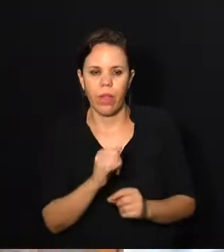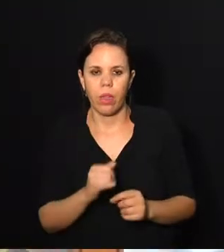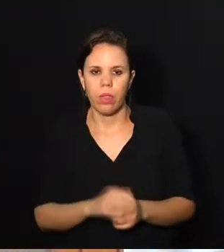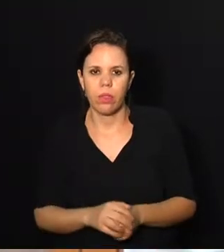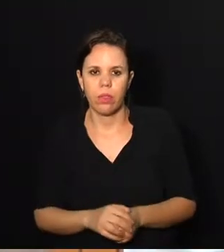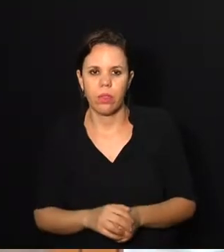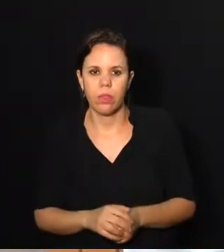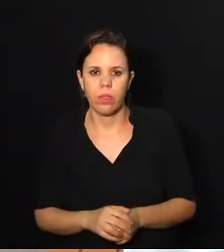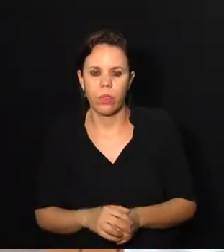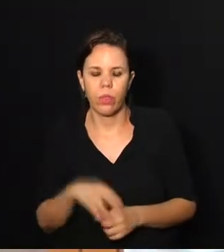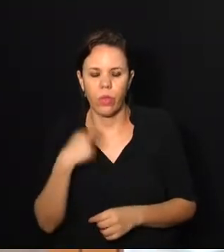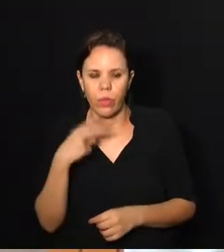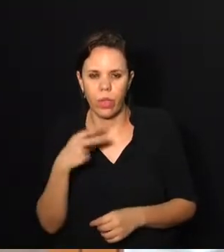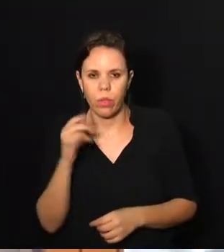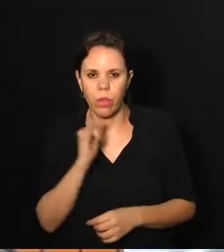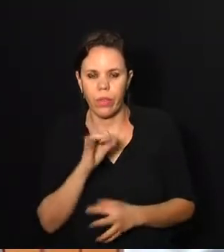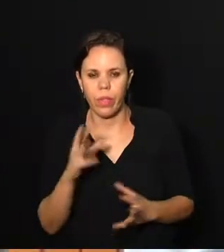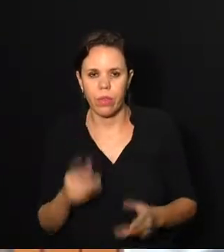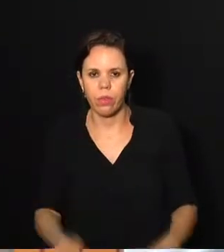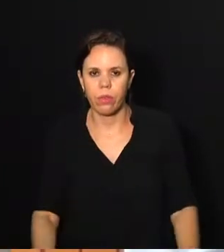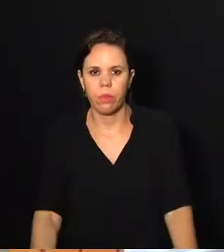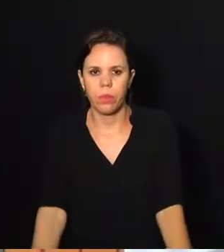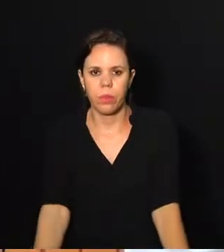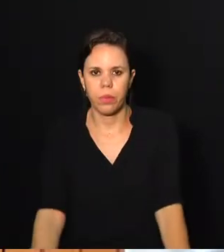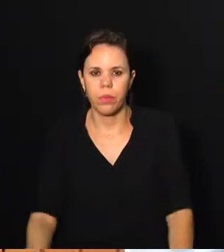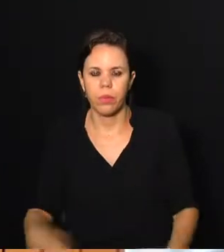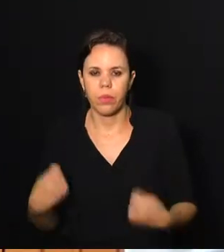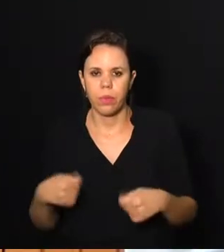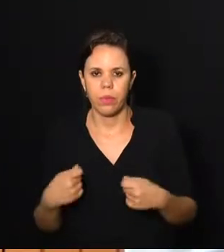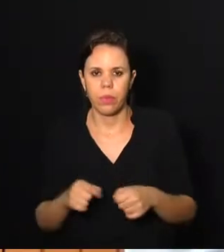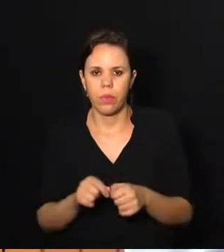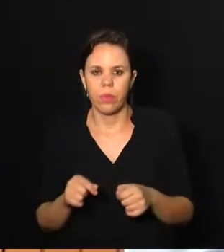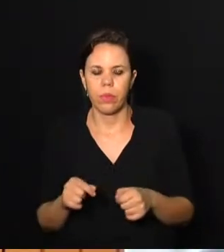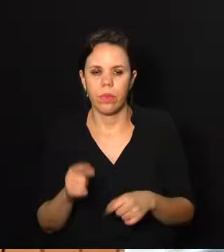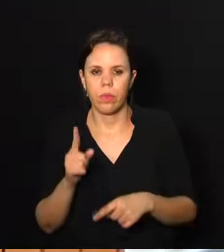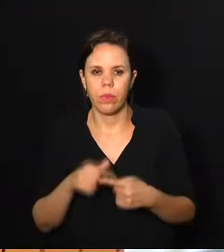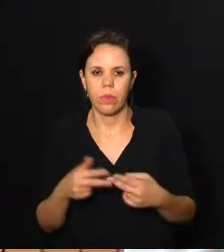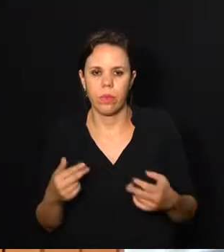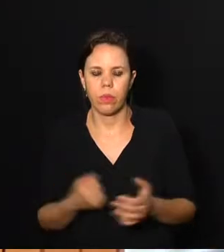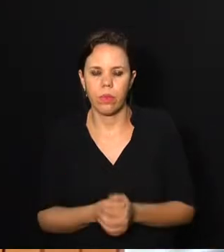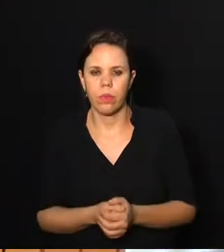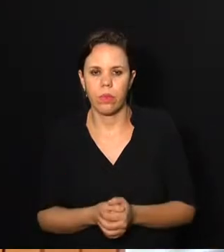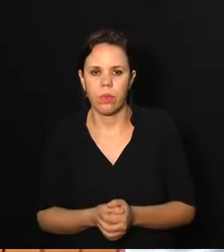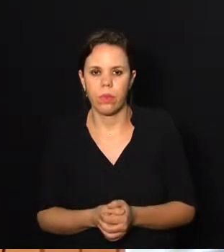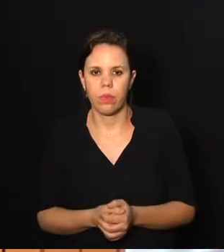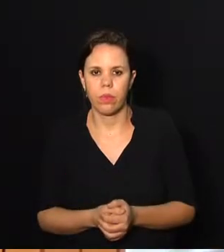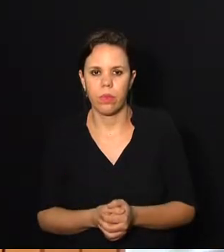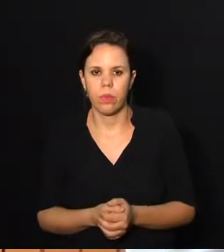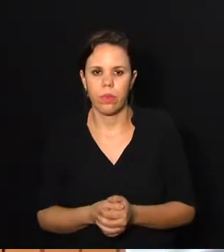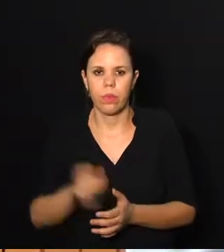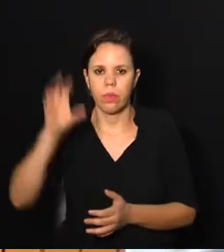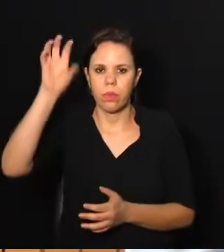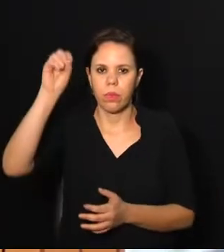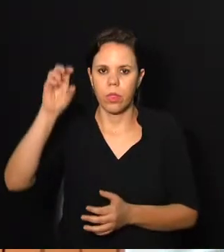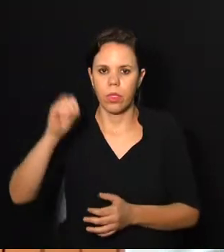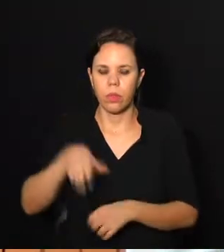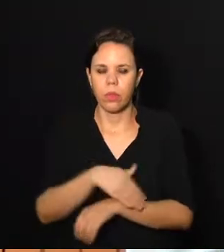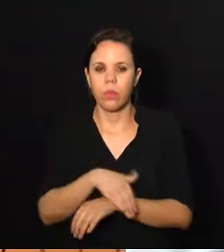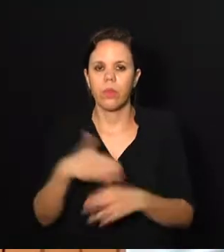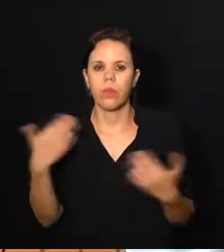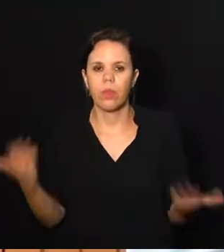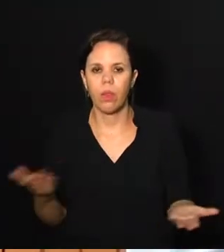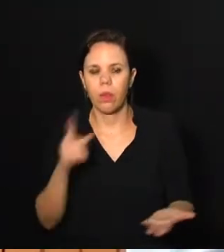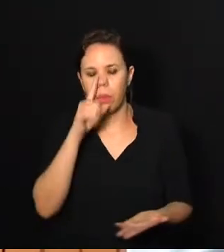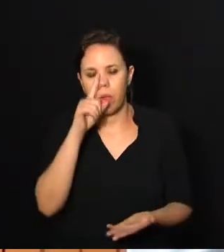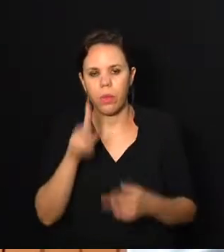isso? O vereador. Então ele pede, olha, precisa pôr um equipamento de semáforo na rua tal, porque está